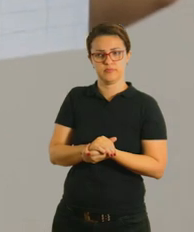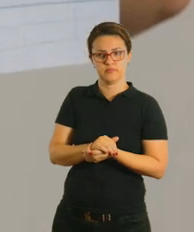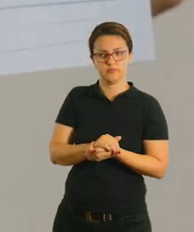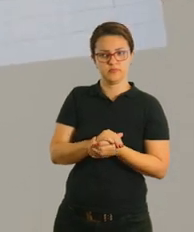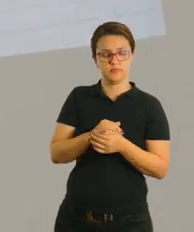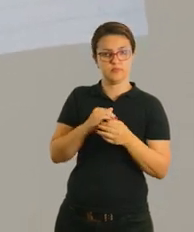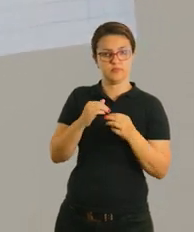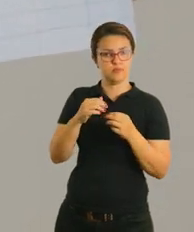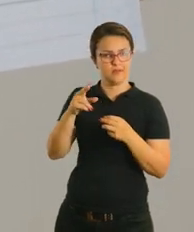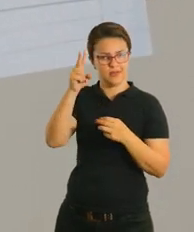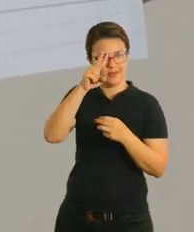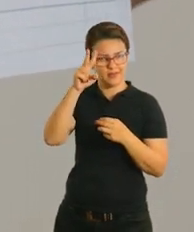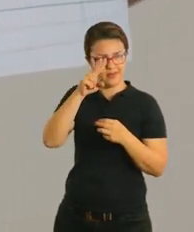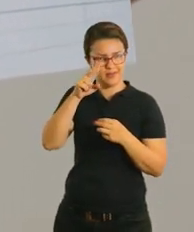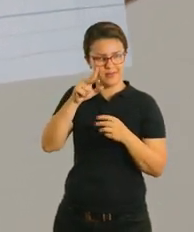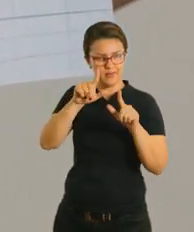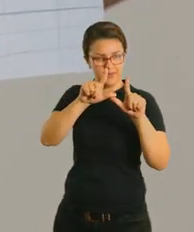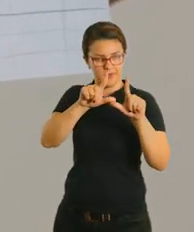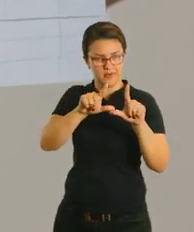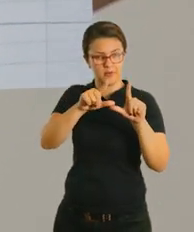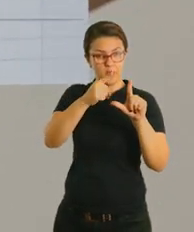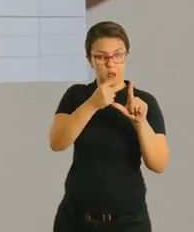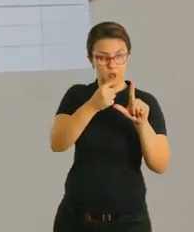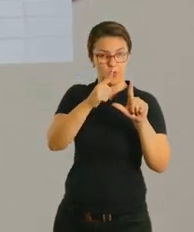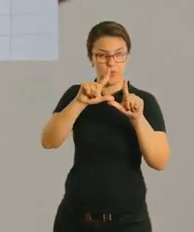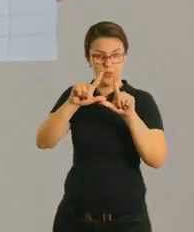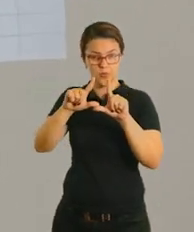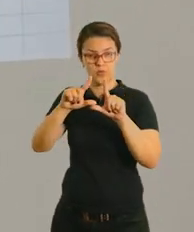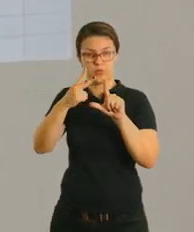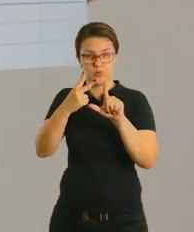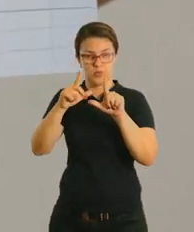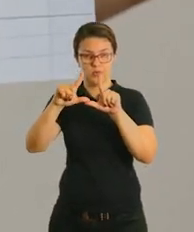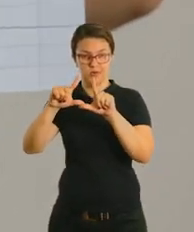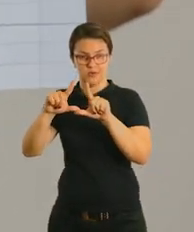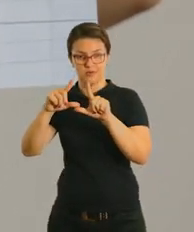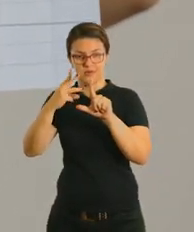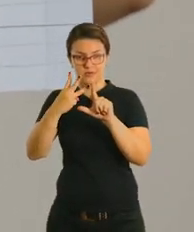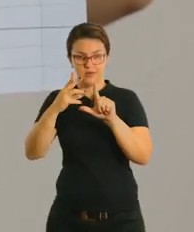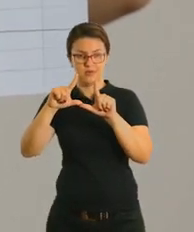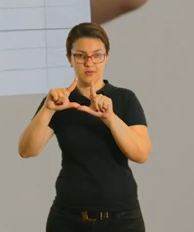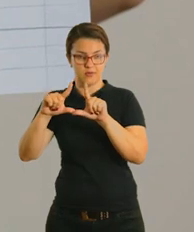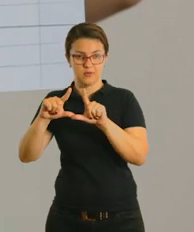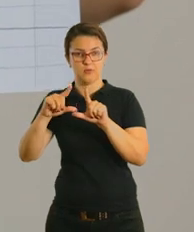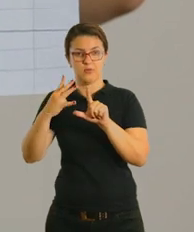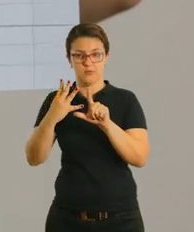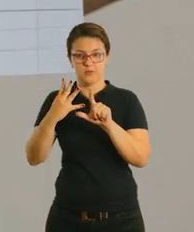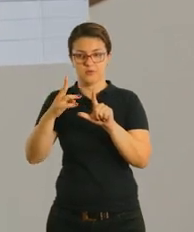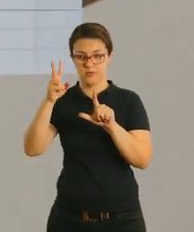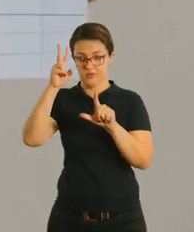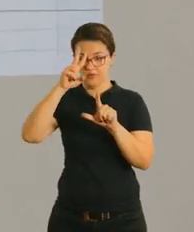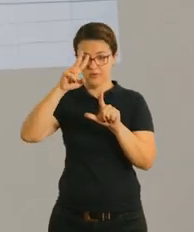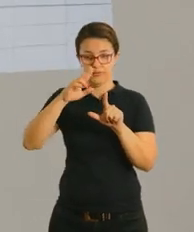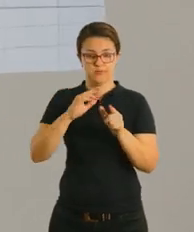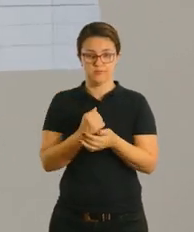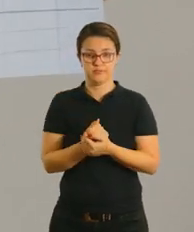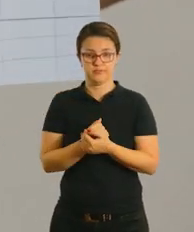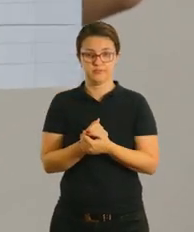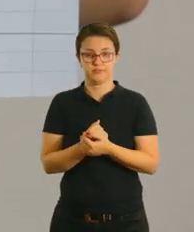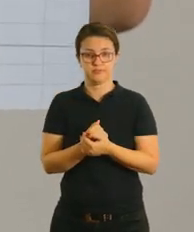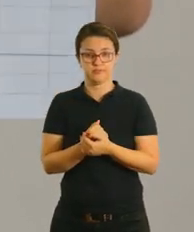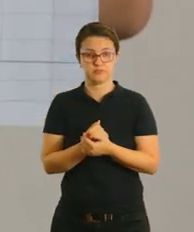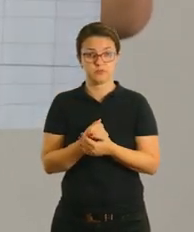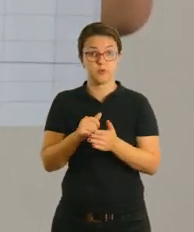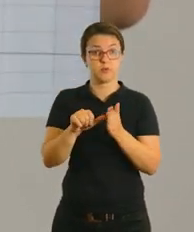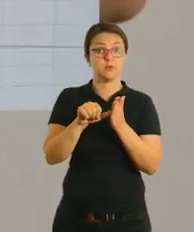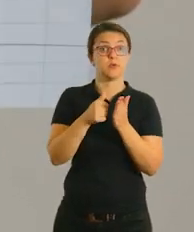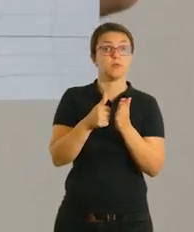O ela te entregou? Ela te entregou o cartão número 1, por exemplo, número 1, número 3, número 4. Essas são as posições, ok? E você vai executar.